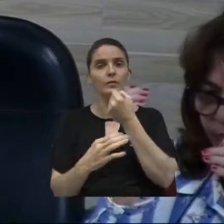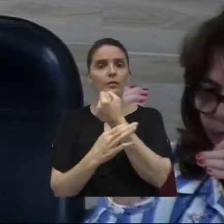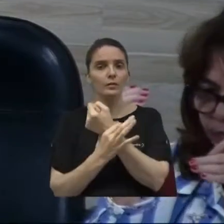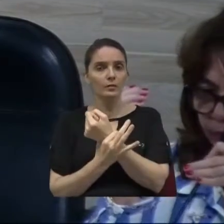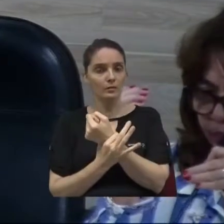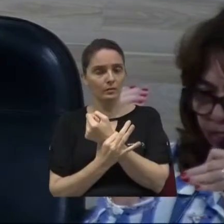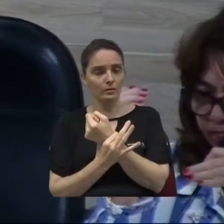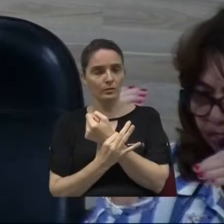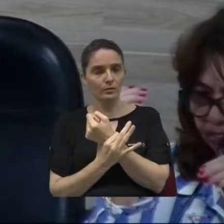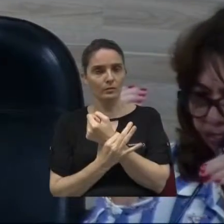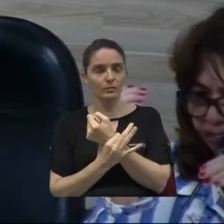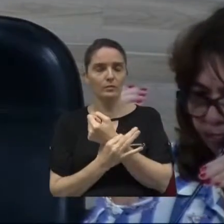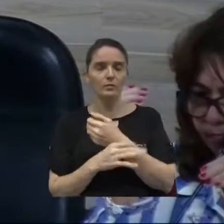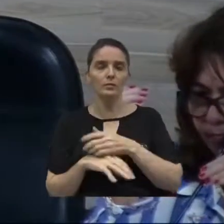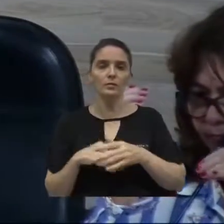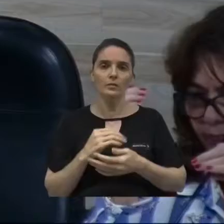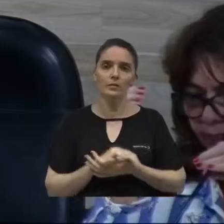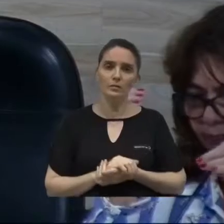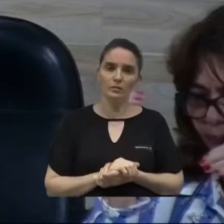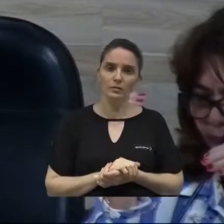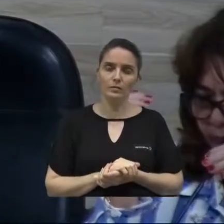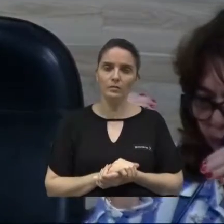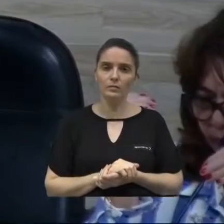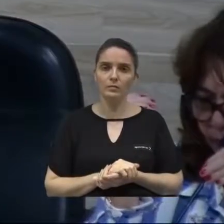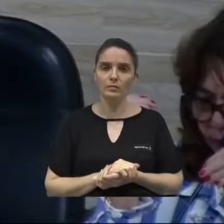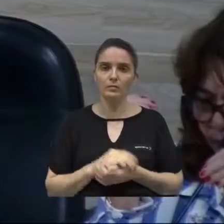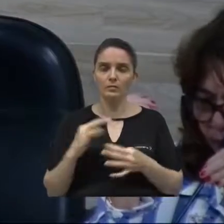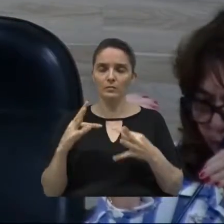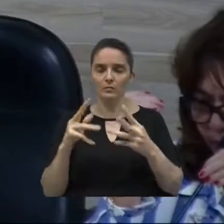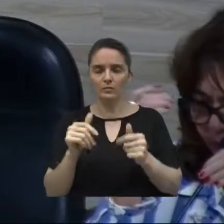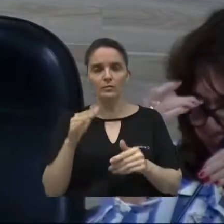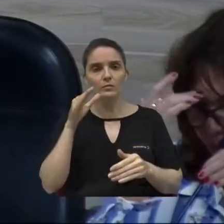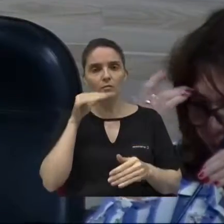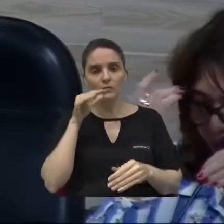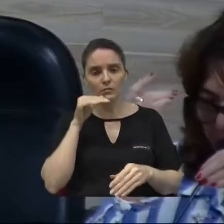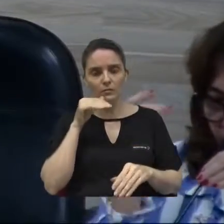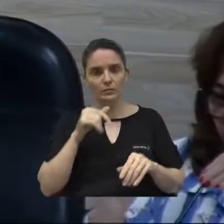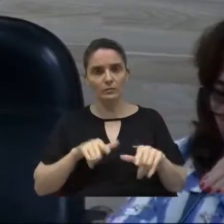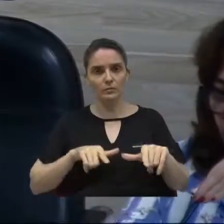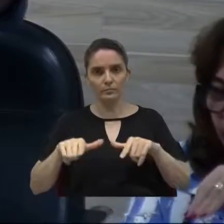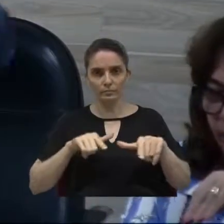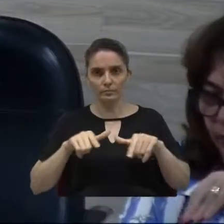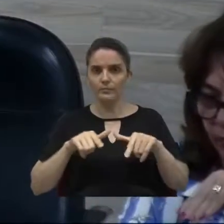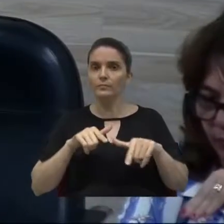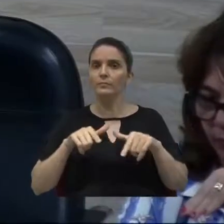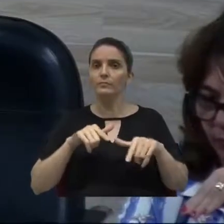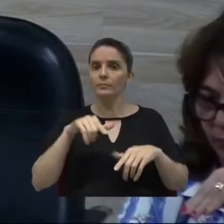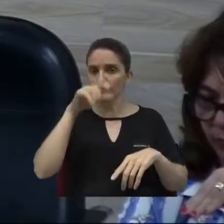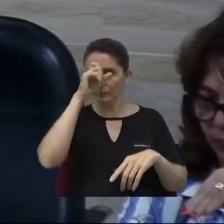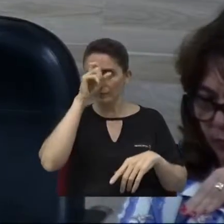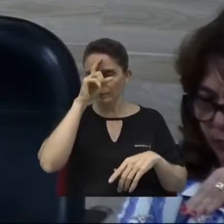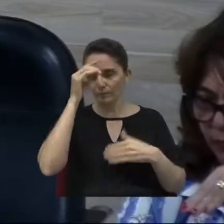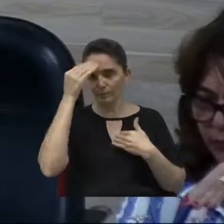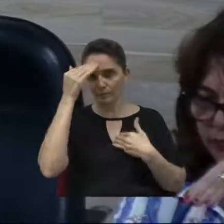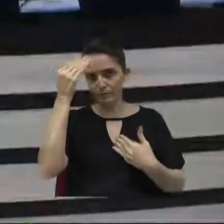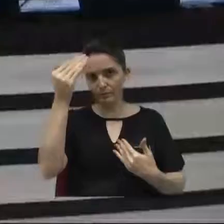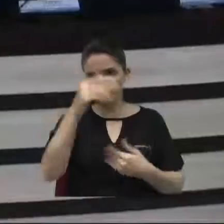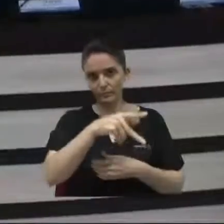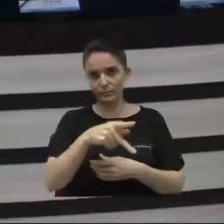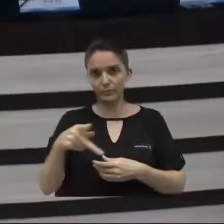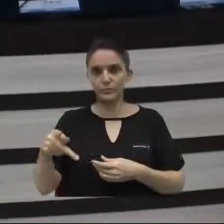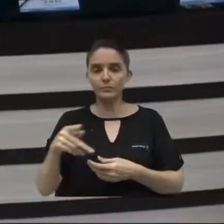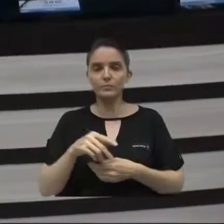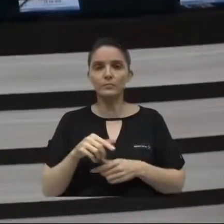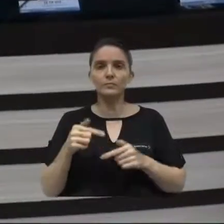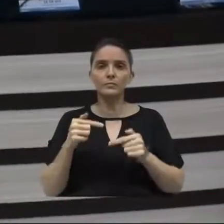pouco mais de conforto em cima daqueles todos que prestam serviço com excelência para a nossa cidade. Obrigado, presidente.